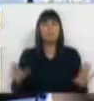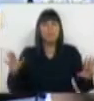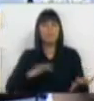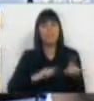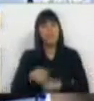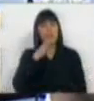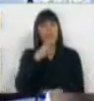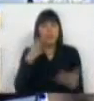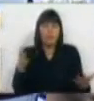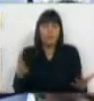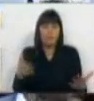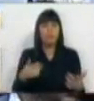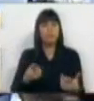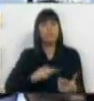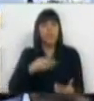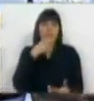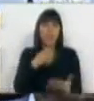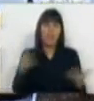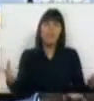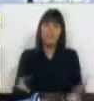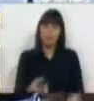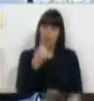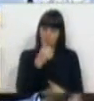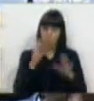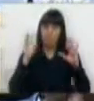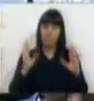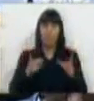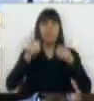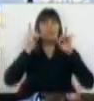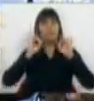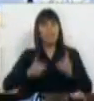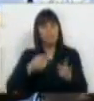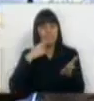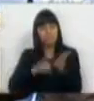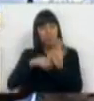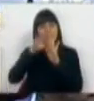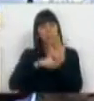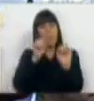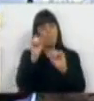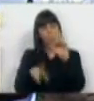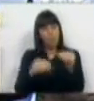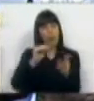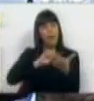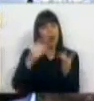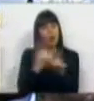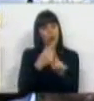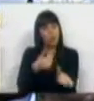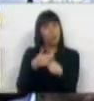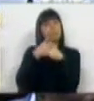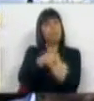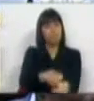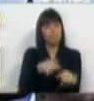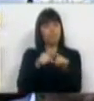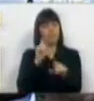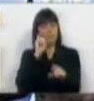Sr. Deputado, não posso deixar de dizer que uma coisa é implementação de um programa de modernização administrativa